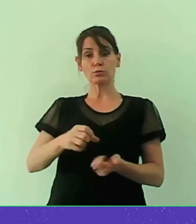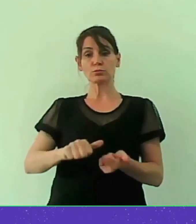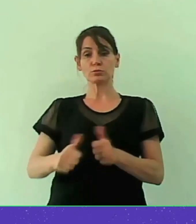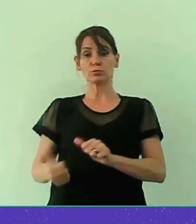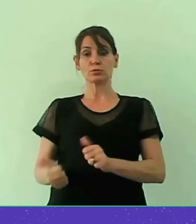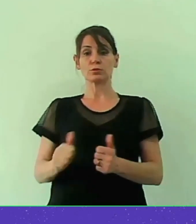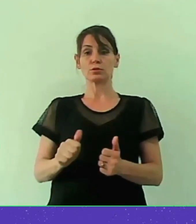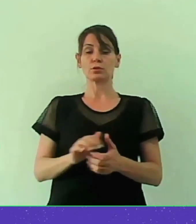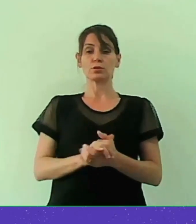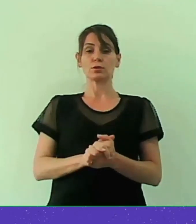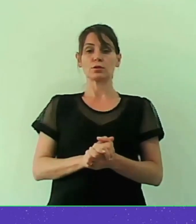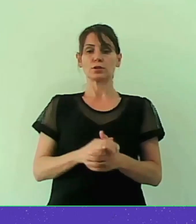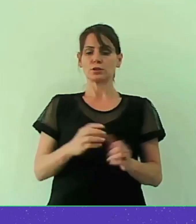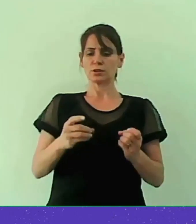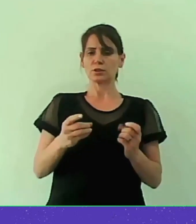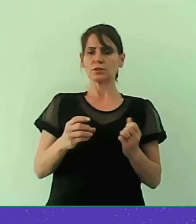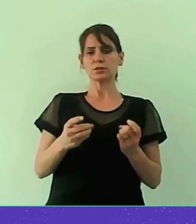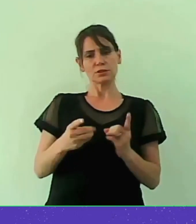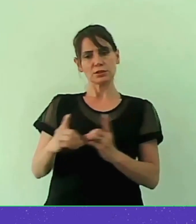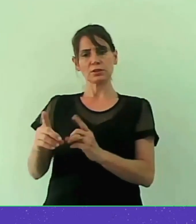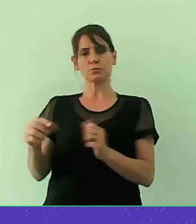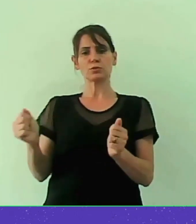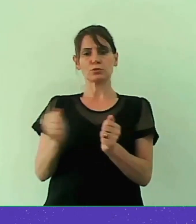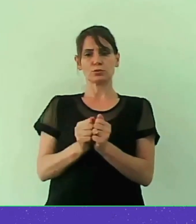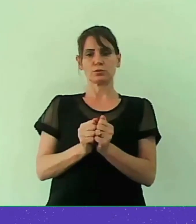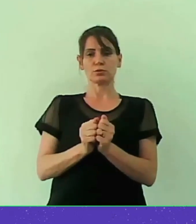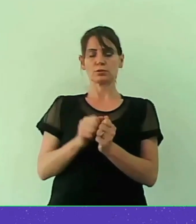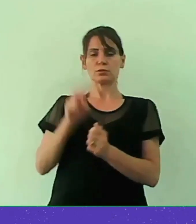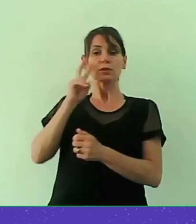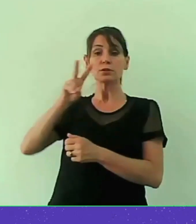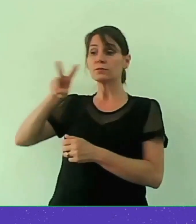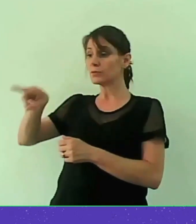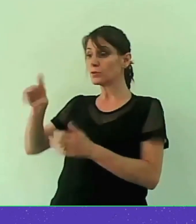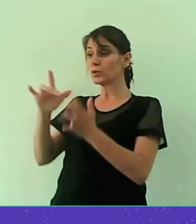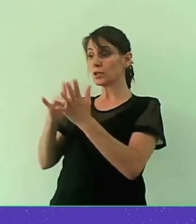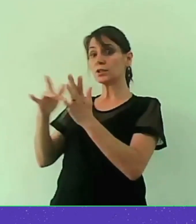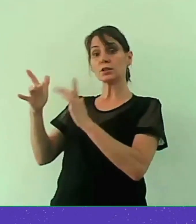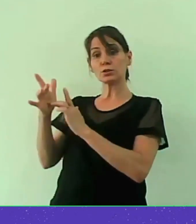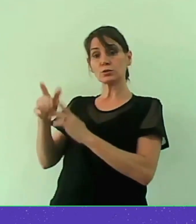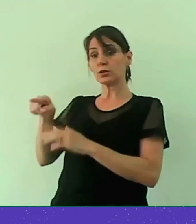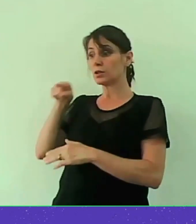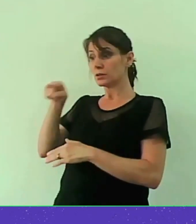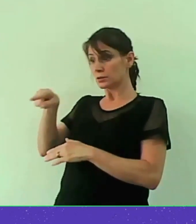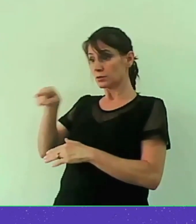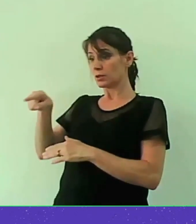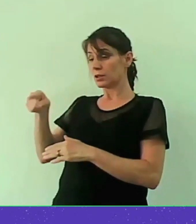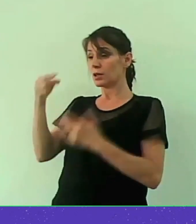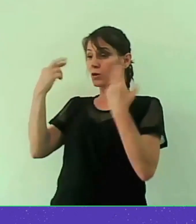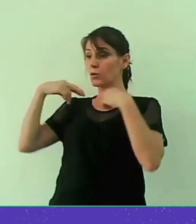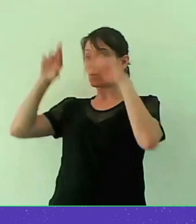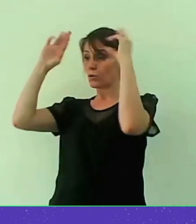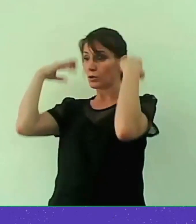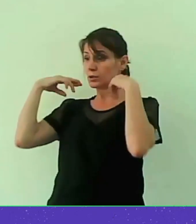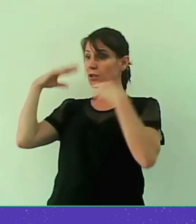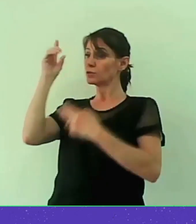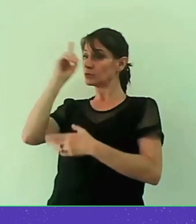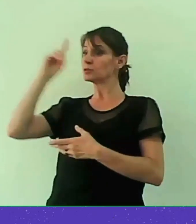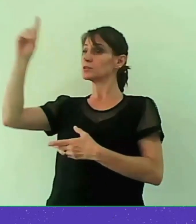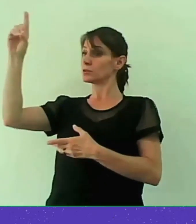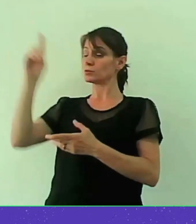e disse-lhes: eis o Cordeiro de Deus. E 2 dos seus discípulos seguiram o